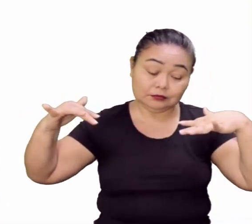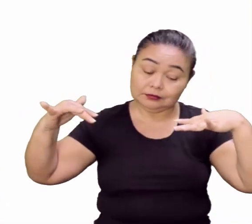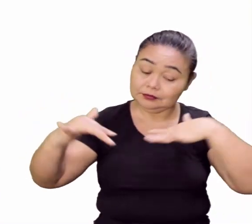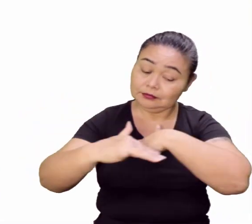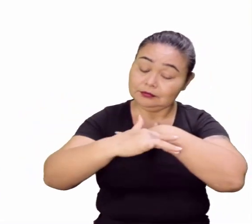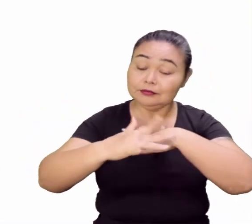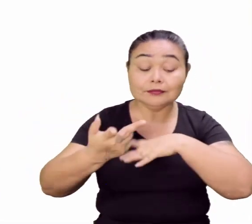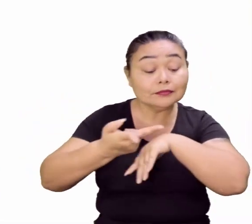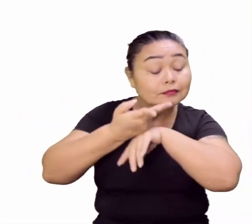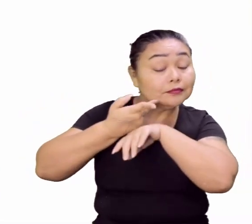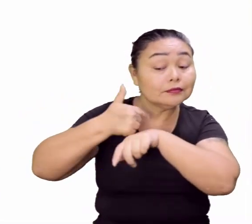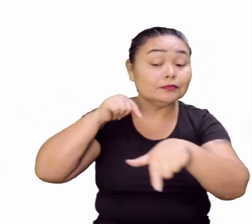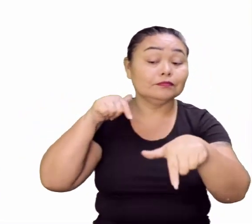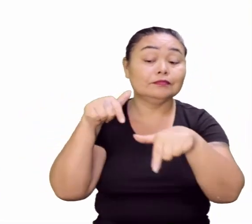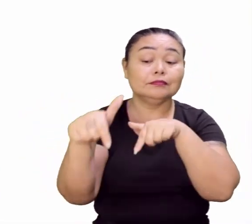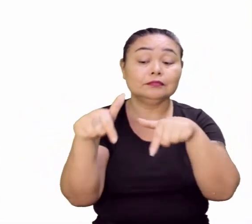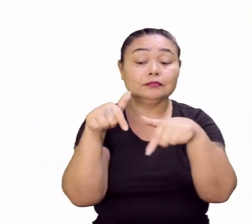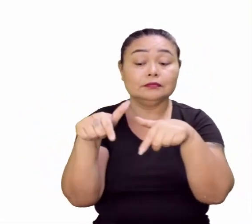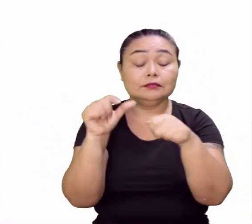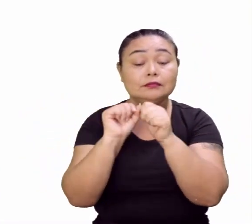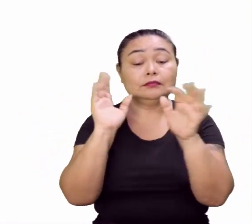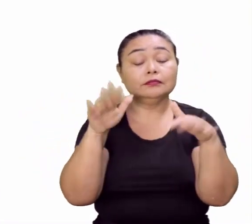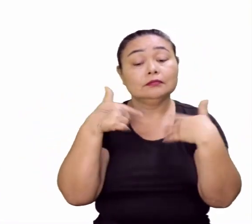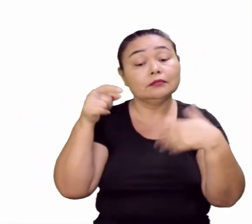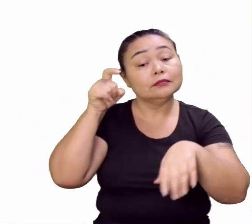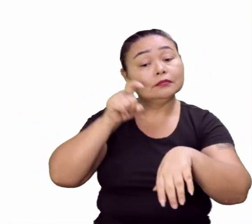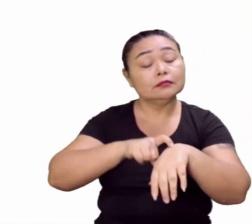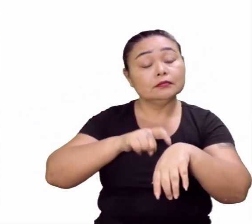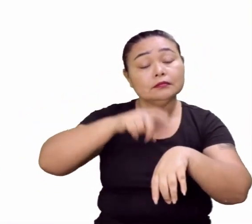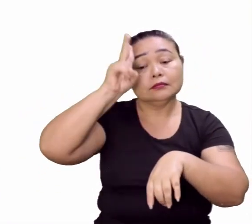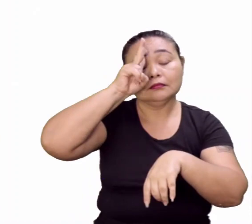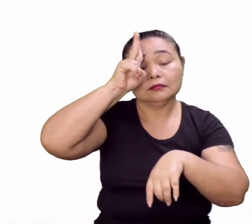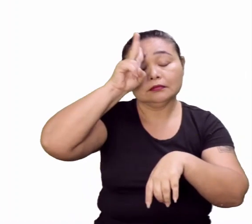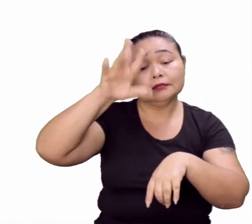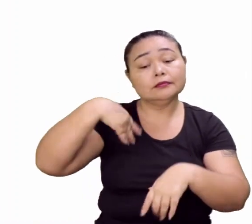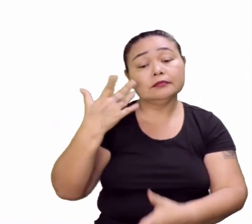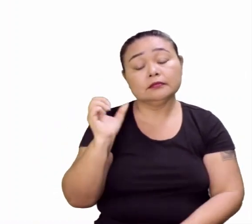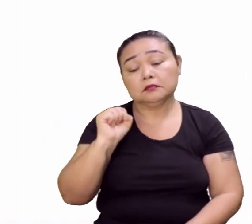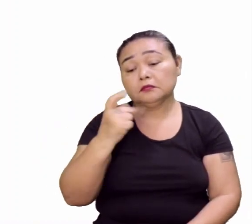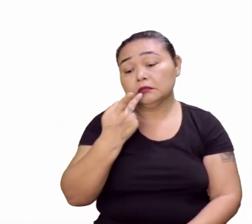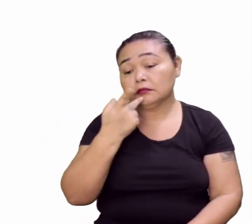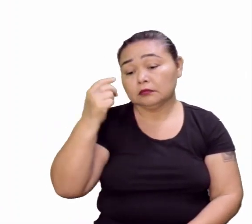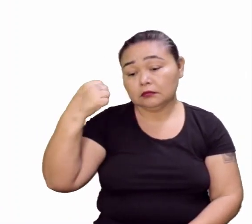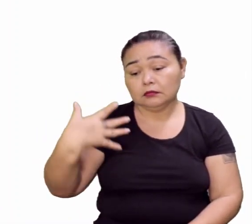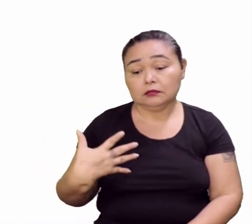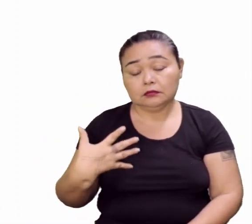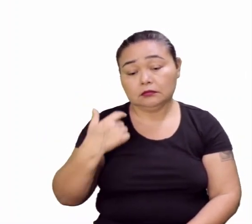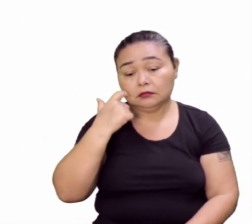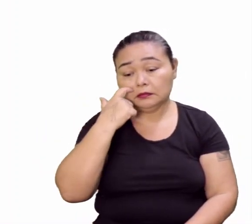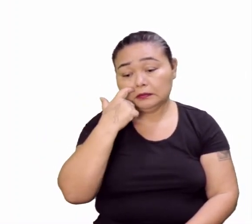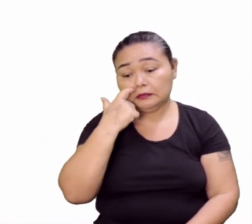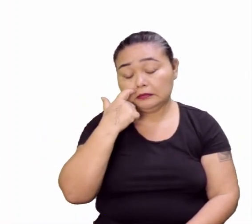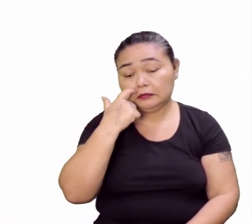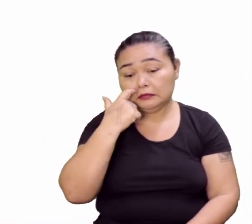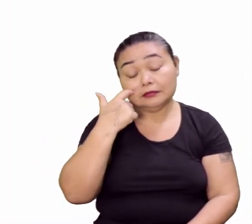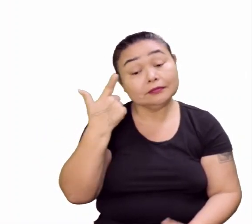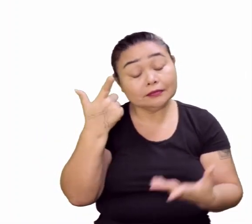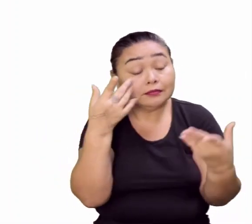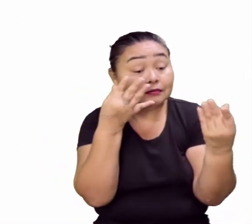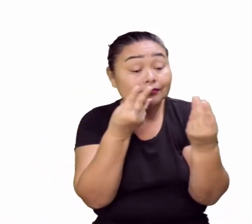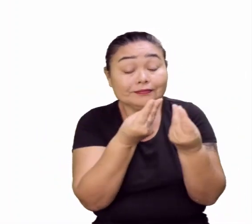em busca de trabalho. E nesse momento histórico a gente pode frisar que era